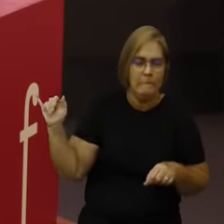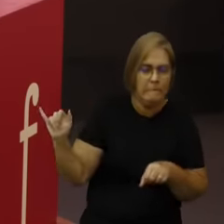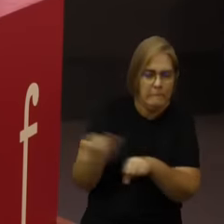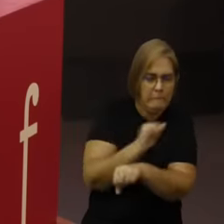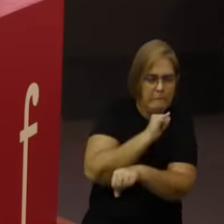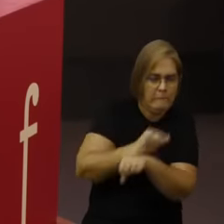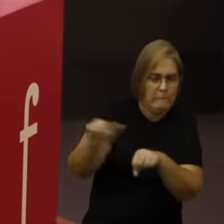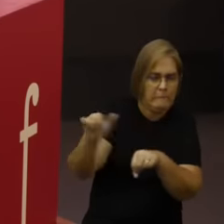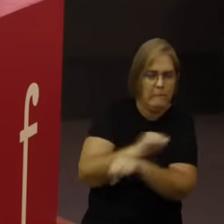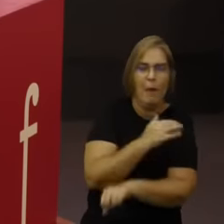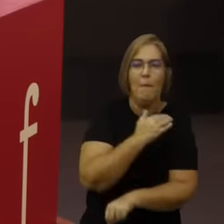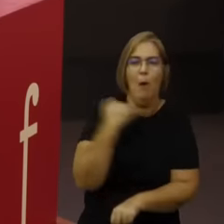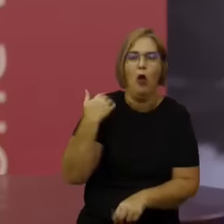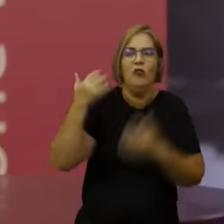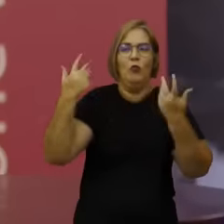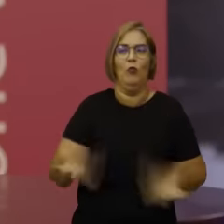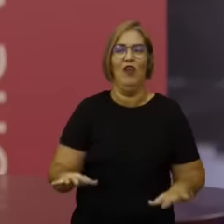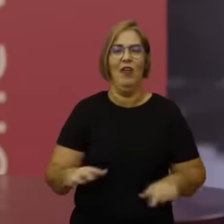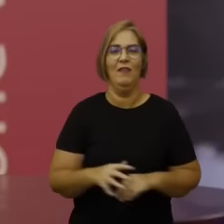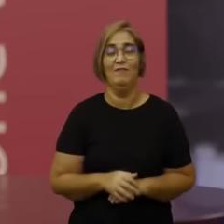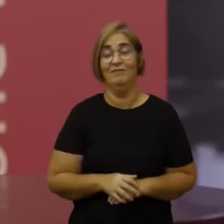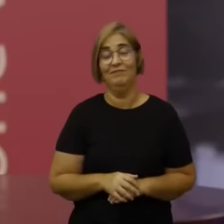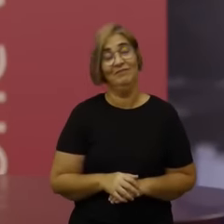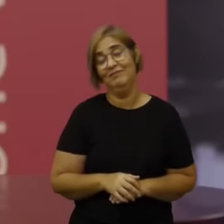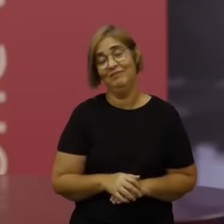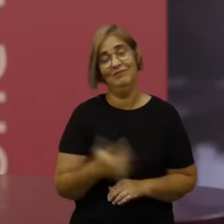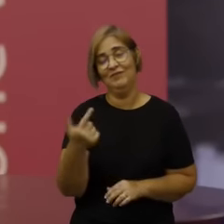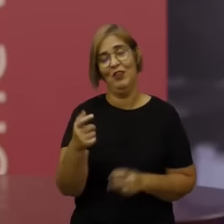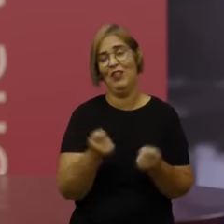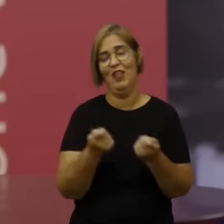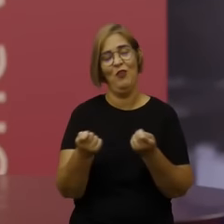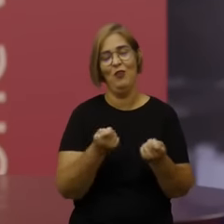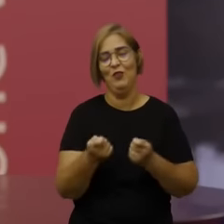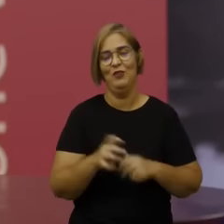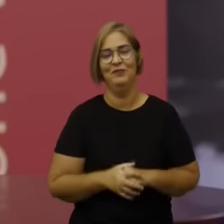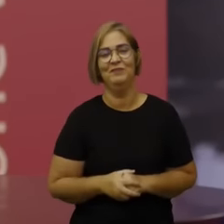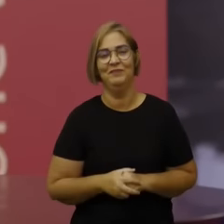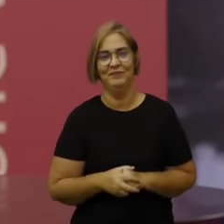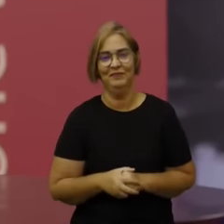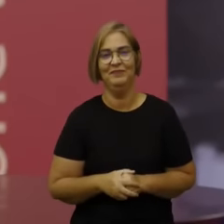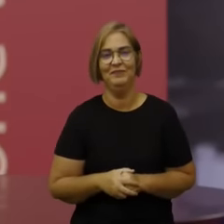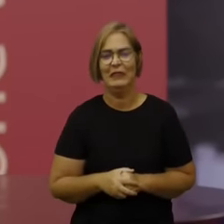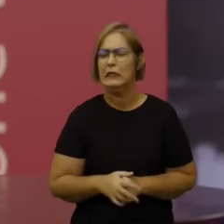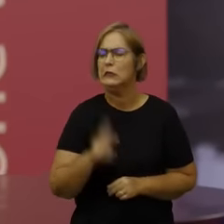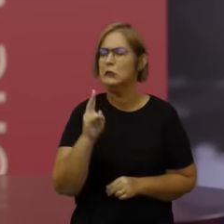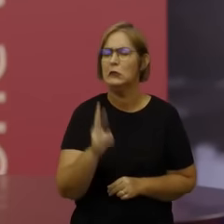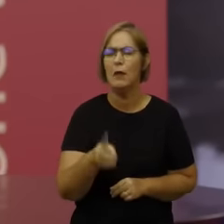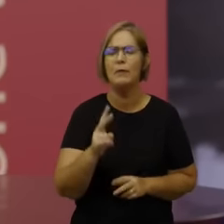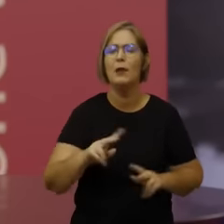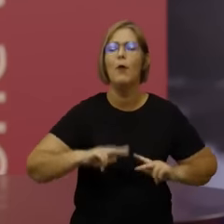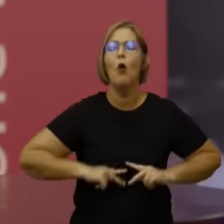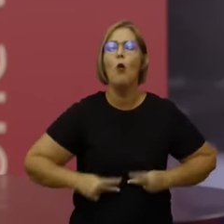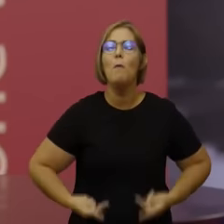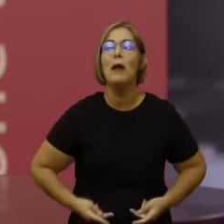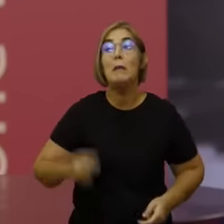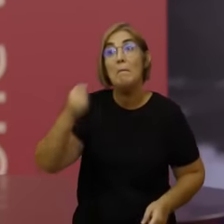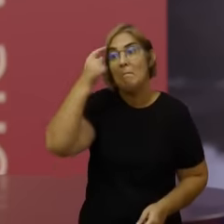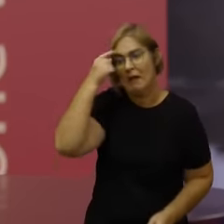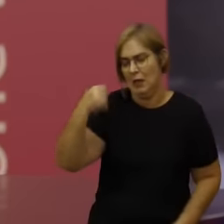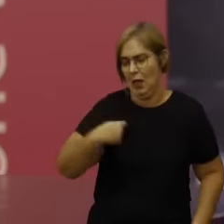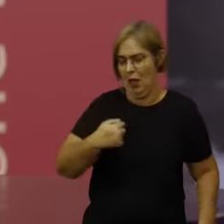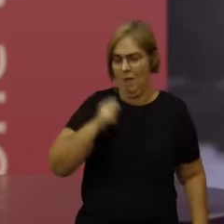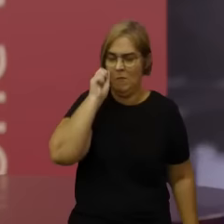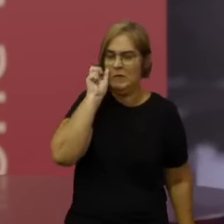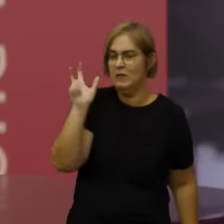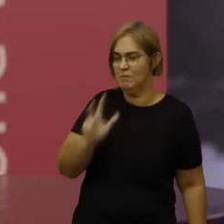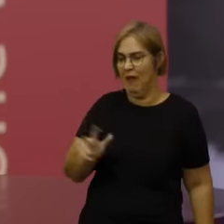da tragédia é justamente esta, não é? Ora, todas as vezes que o ser humano pretende ah